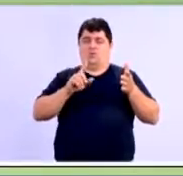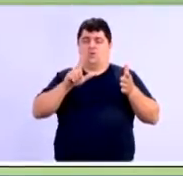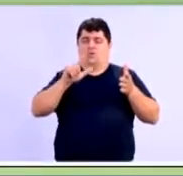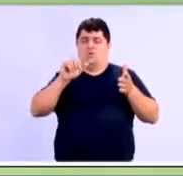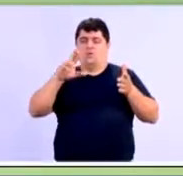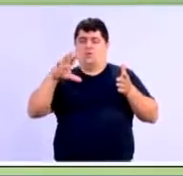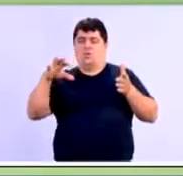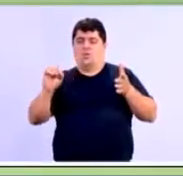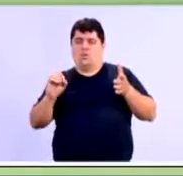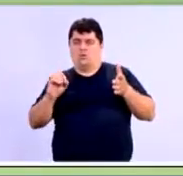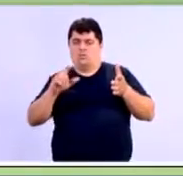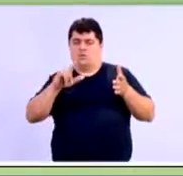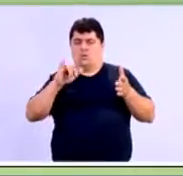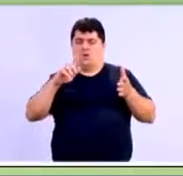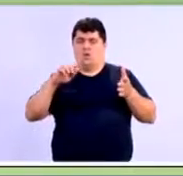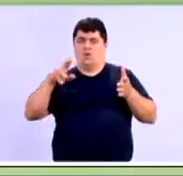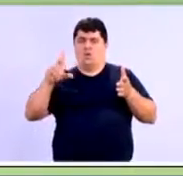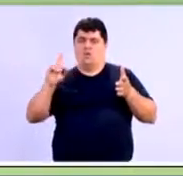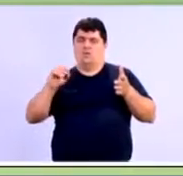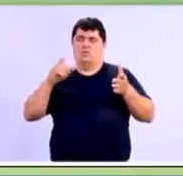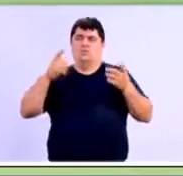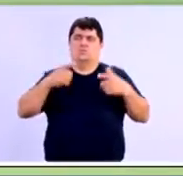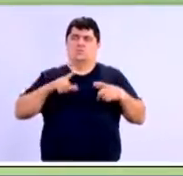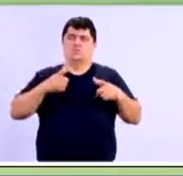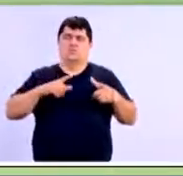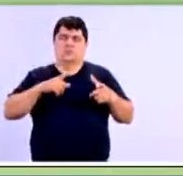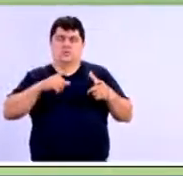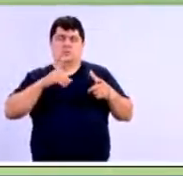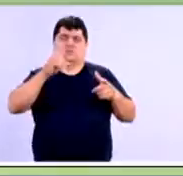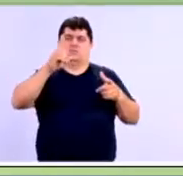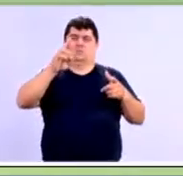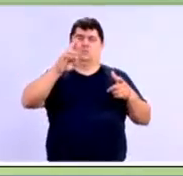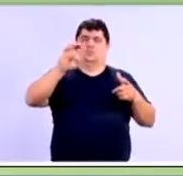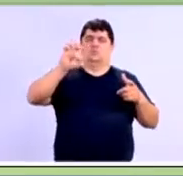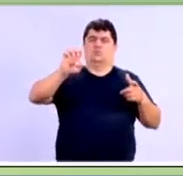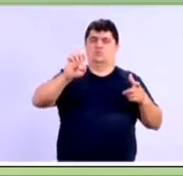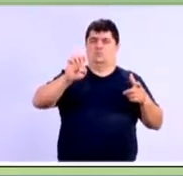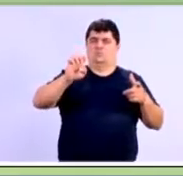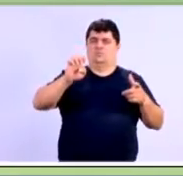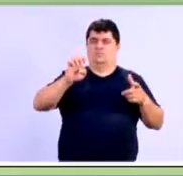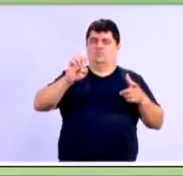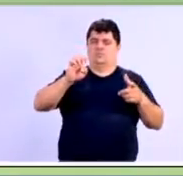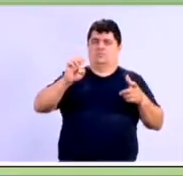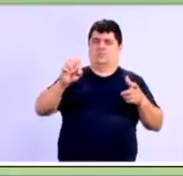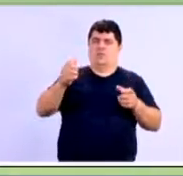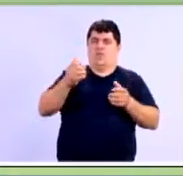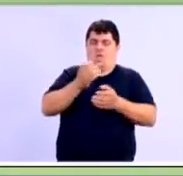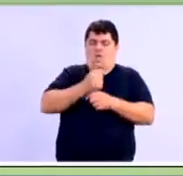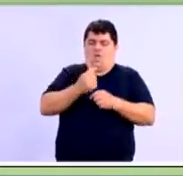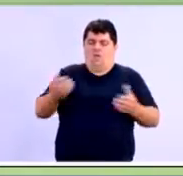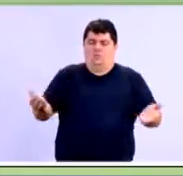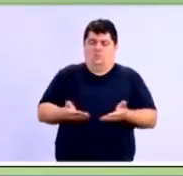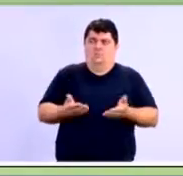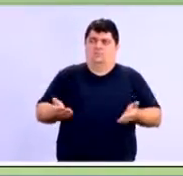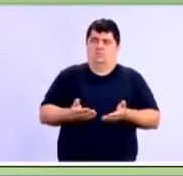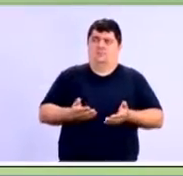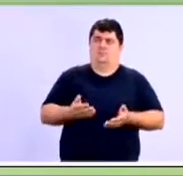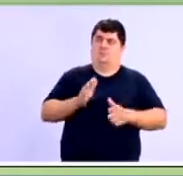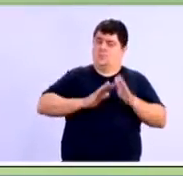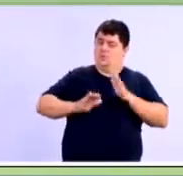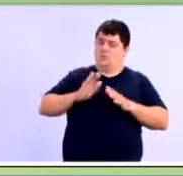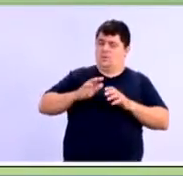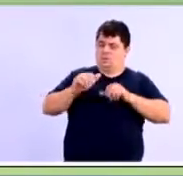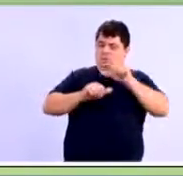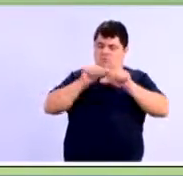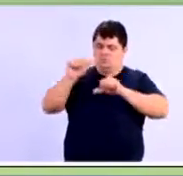lucro ou prejuízo líquido do exercício. Eu vou achar isso aqui na demonstração de resultado do exercício, ok? Cuidado com isso, que muda